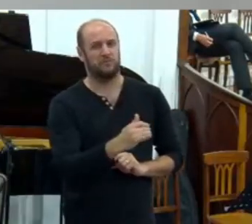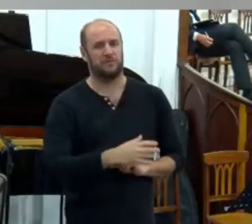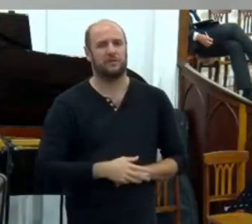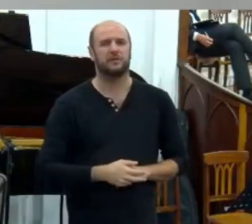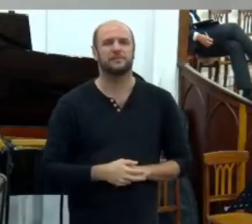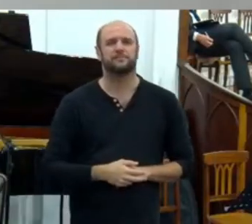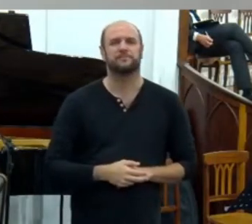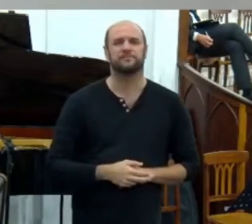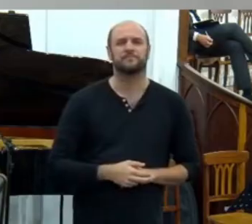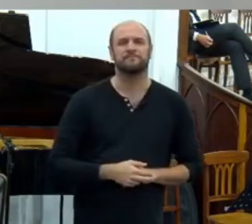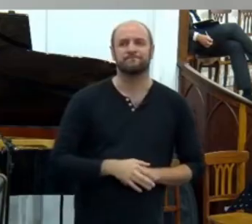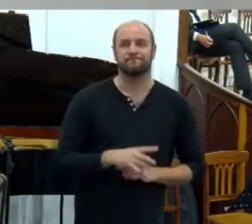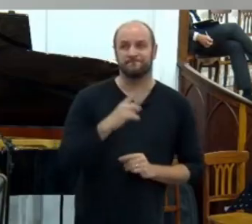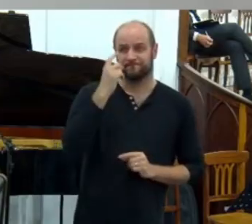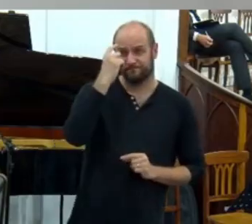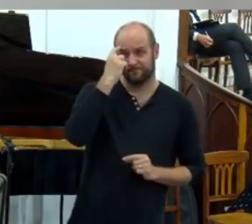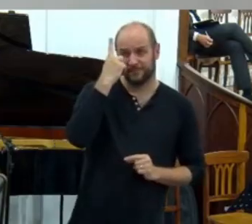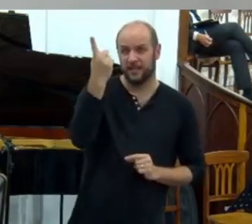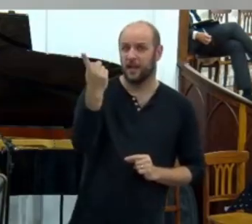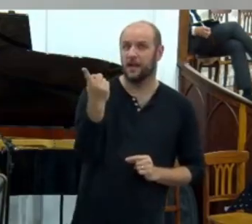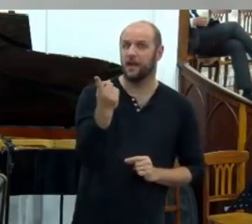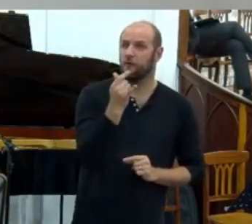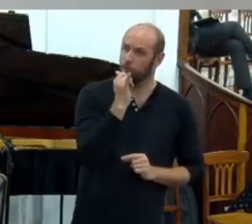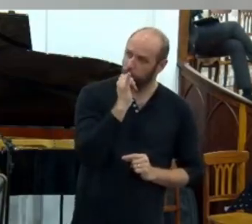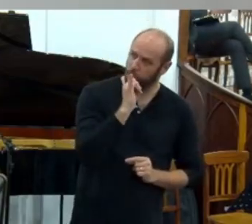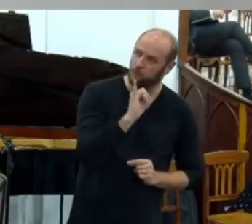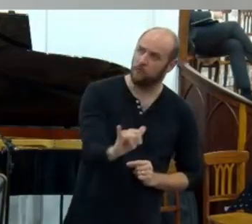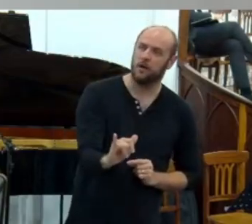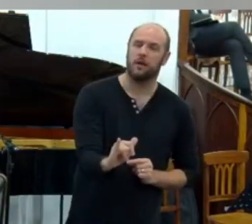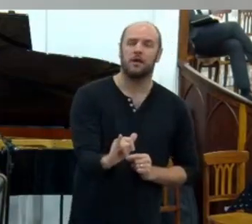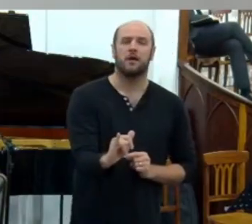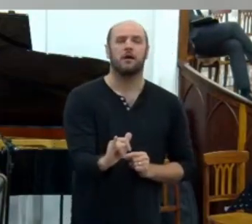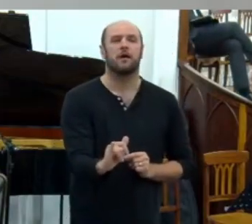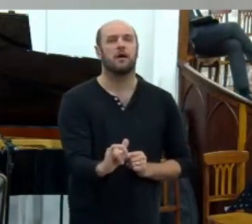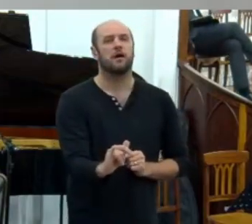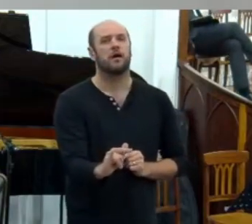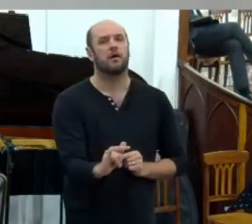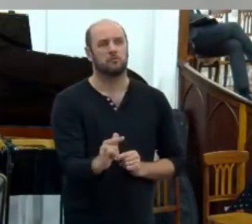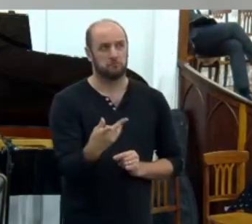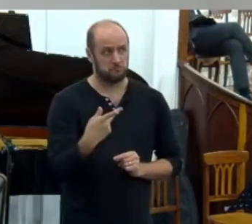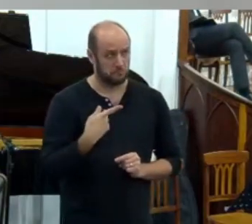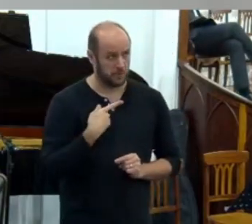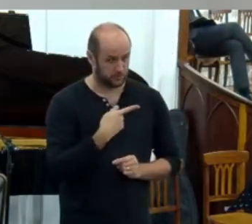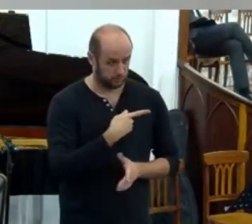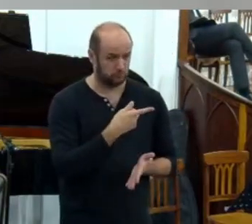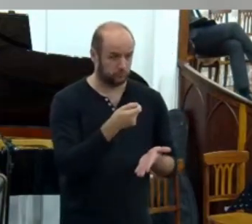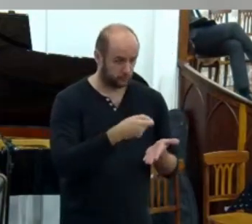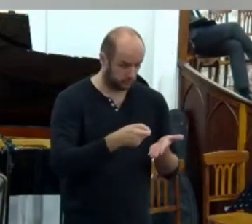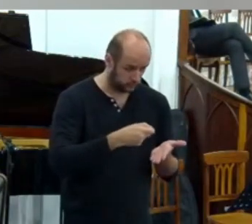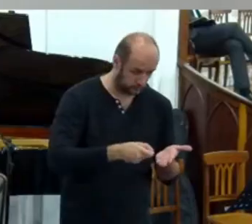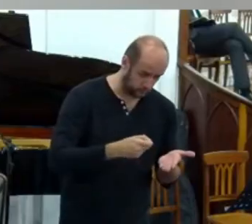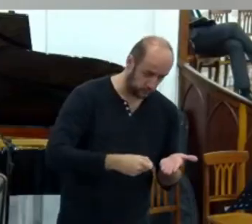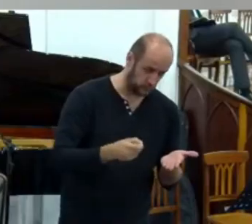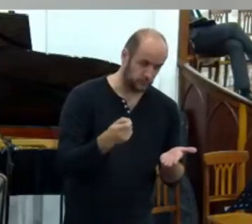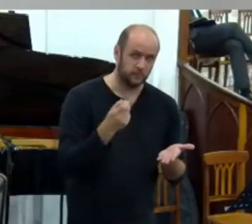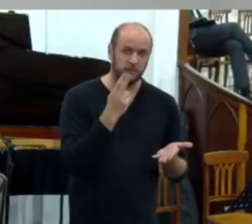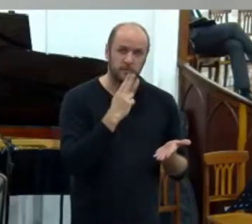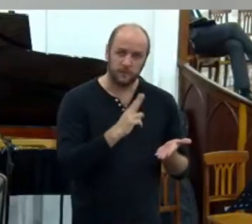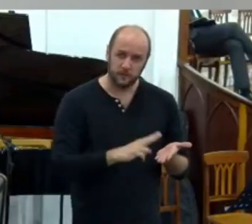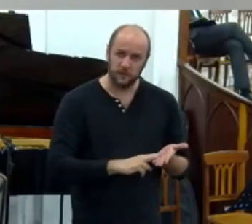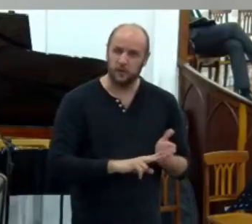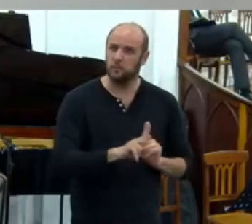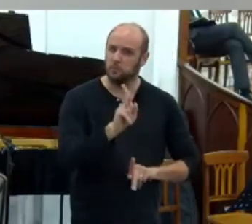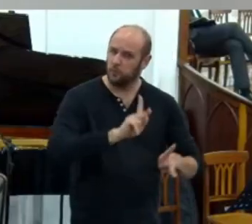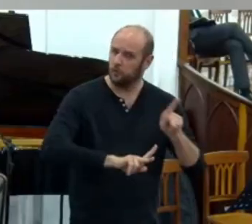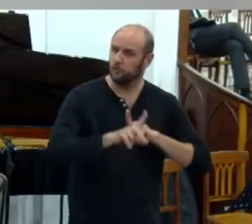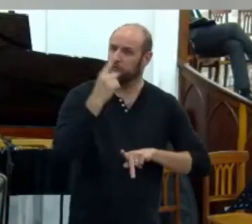Percebam a advertência feita por esse pastor, escrevendo à sua audiência do primeiro